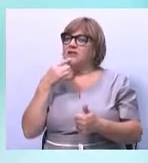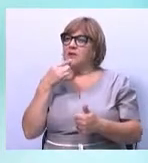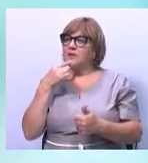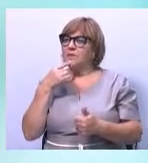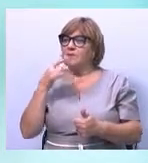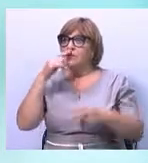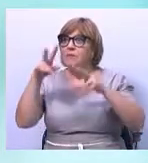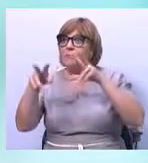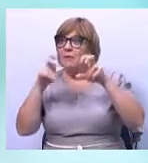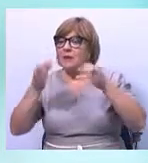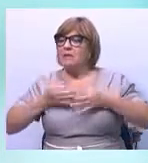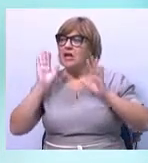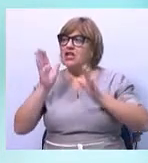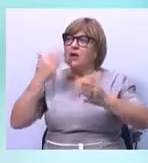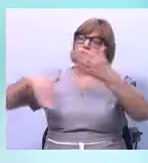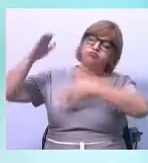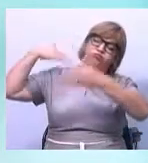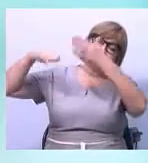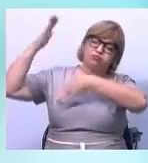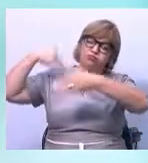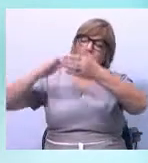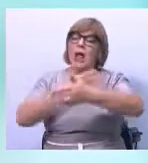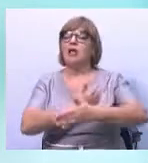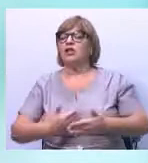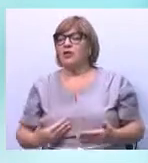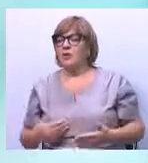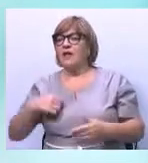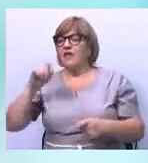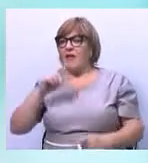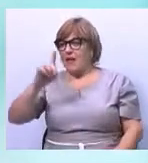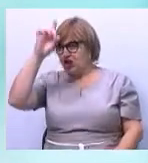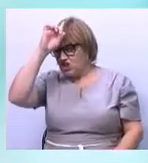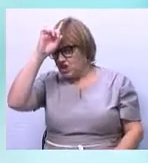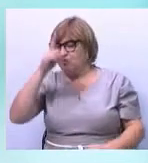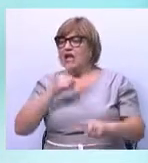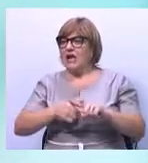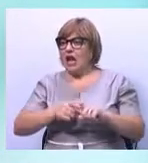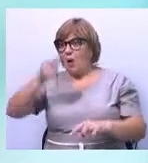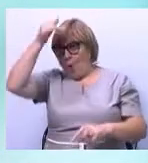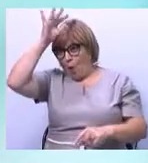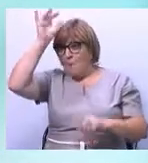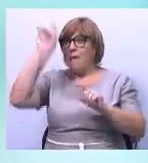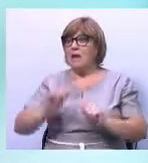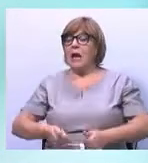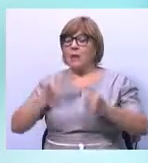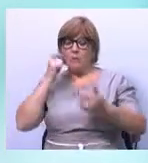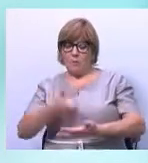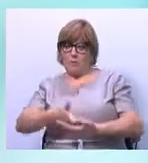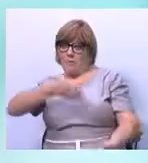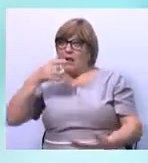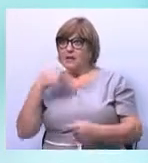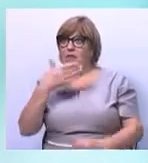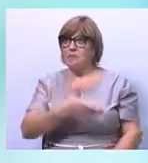a aromaterapia já era utilizada na antiguidade, pelos povos egípcios, gregos e romanos, mas que ganha dimensão